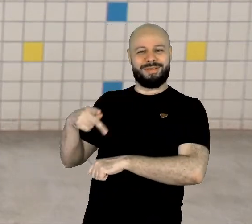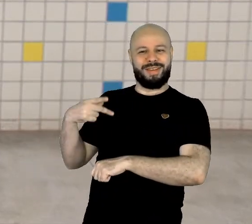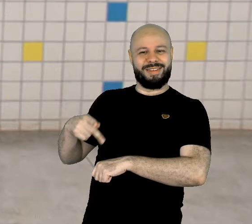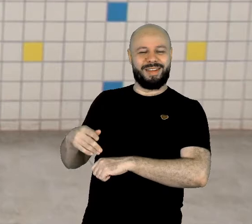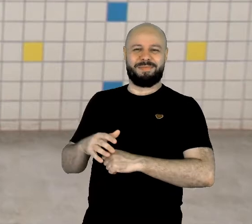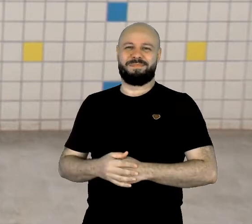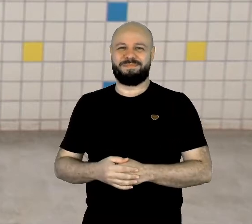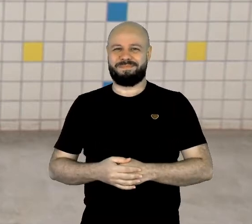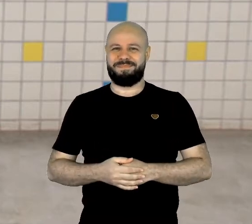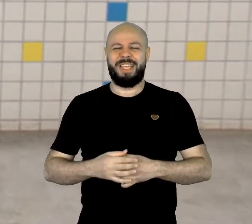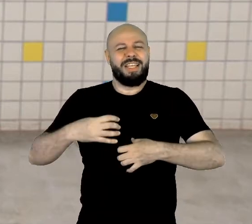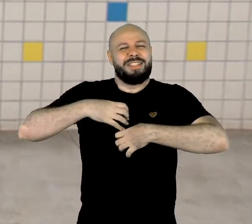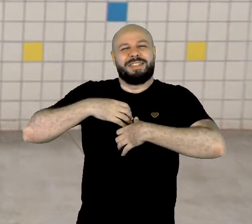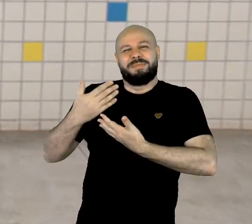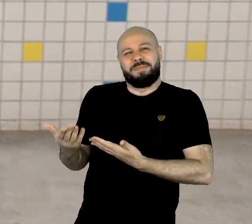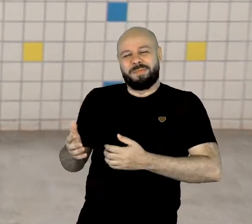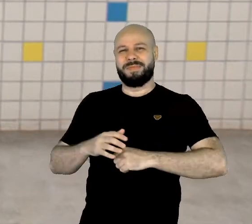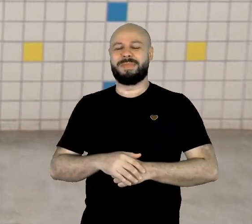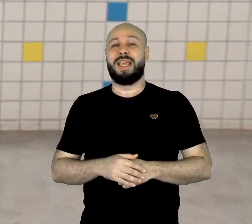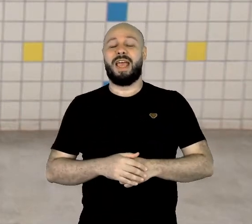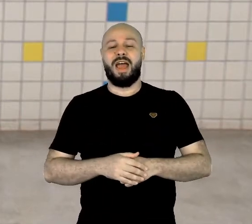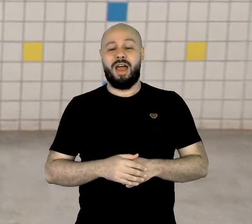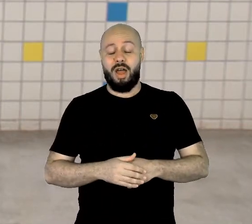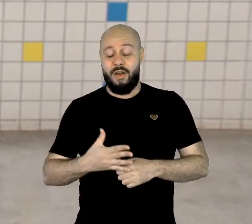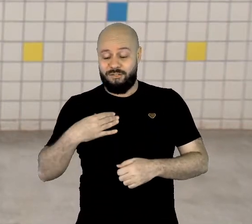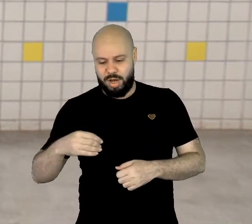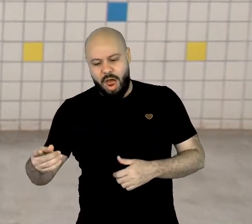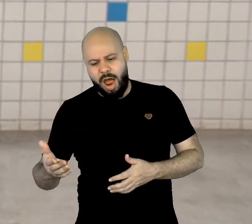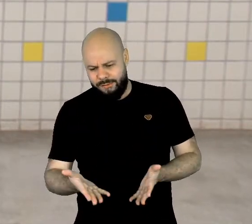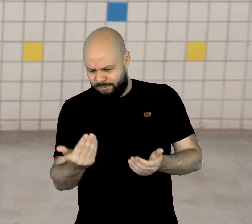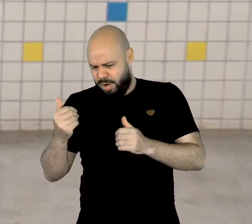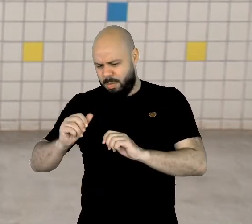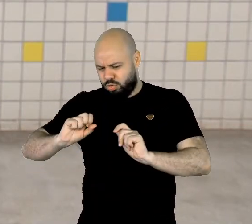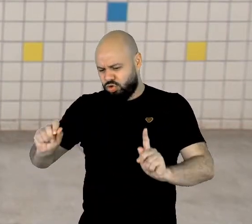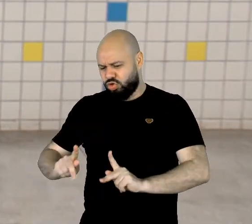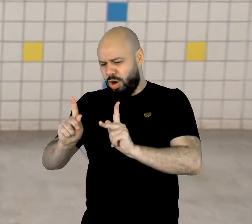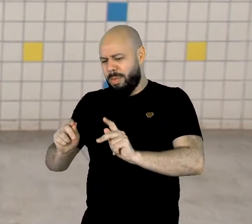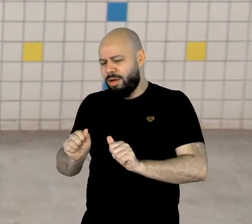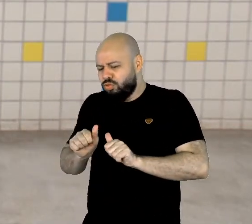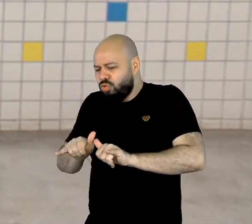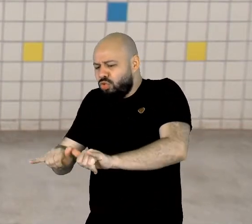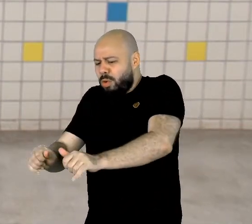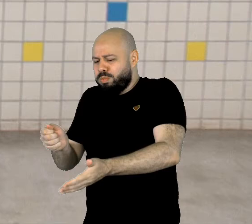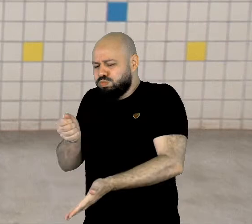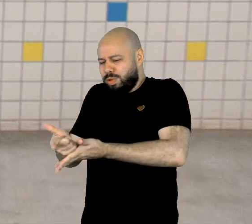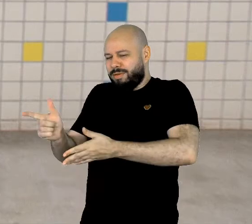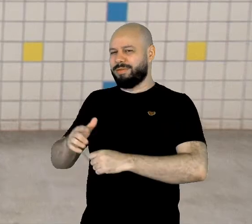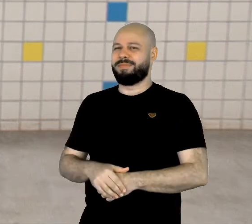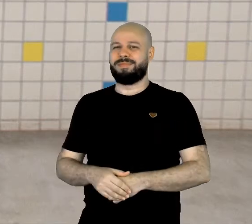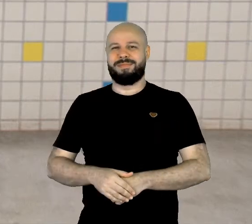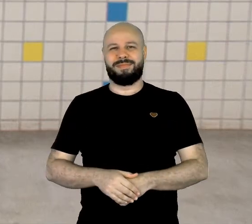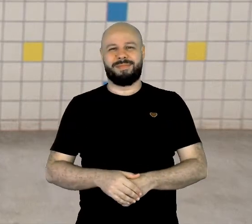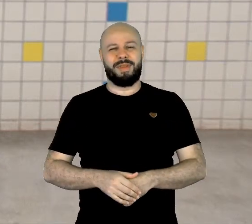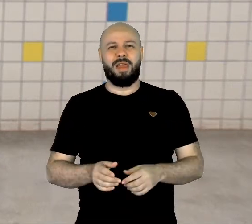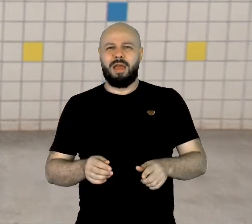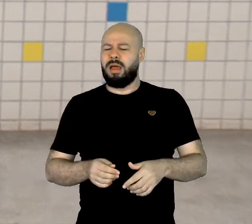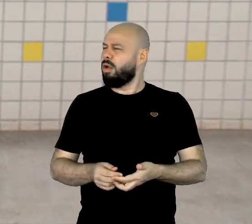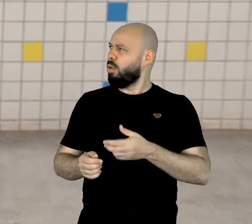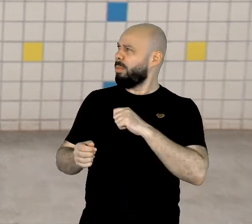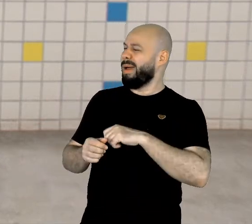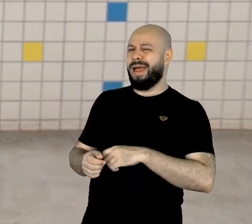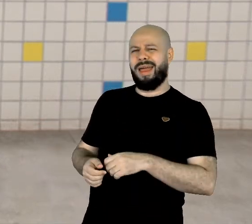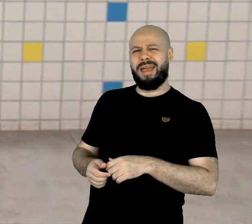assim. Então ele fala para os filhos que está na hora de levar ela ao shopping para fazer compra. Será qual foi a intenção do pai quando ele